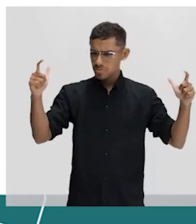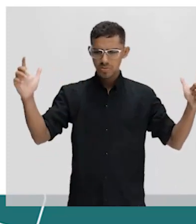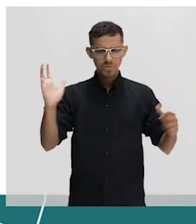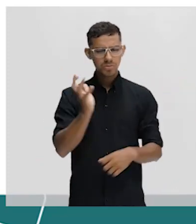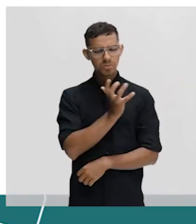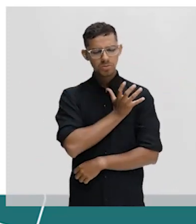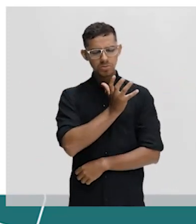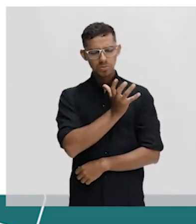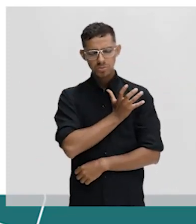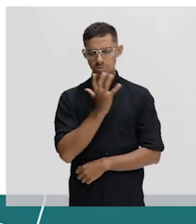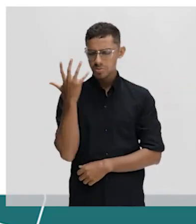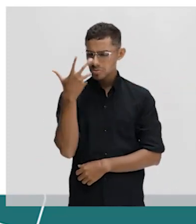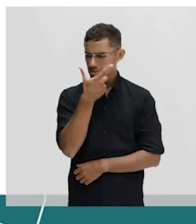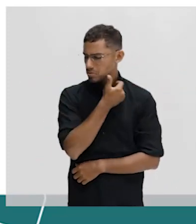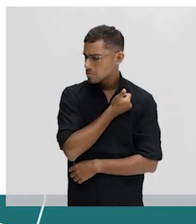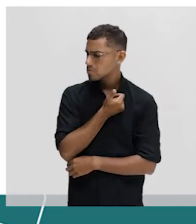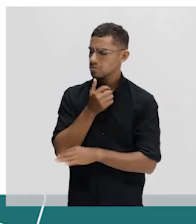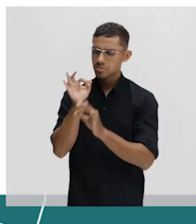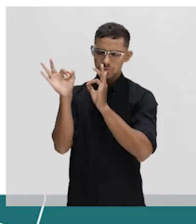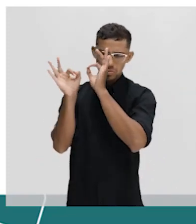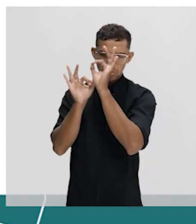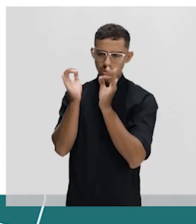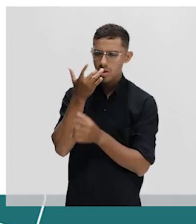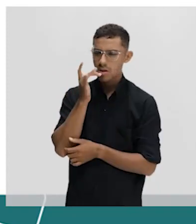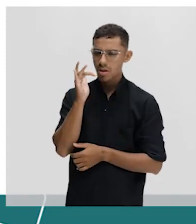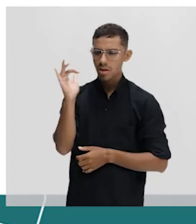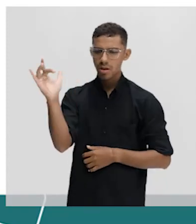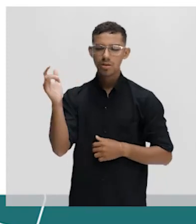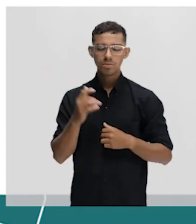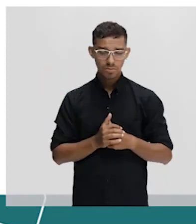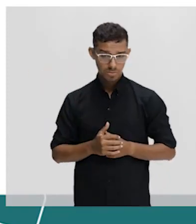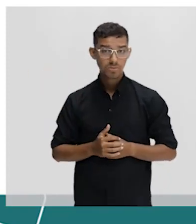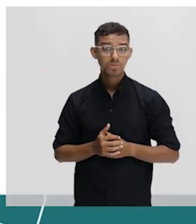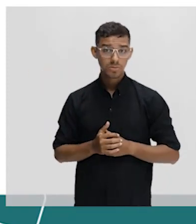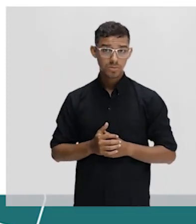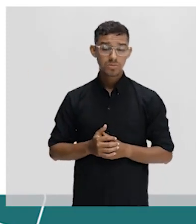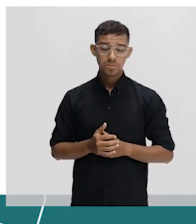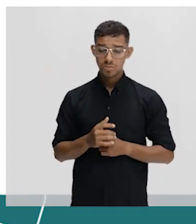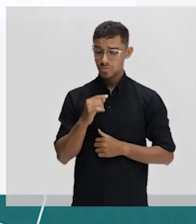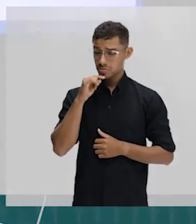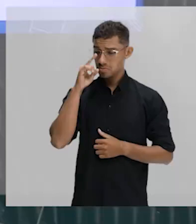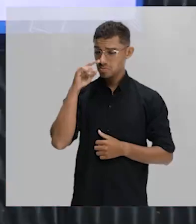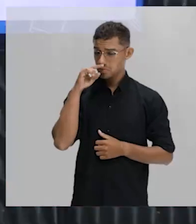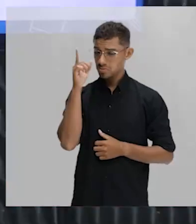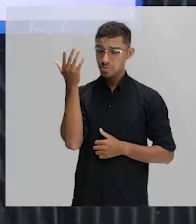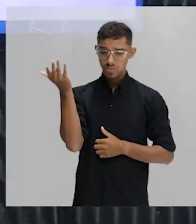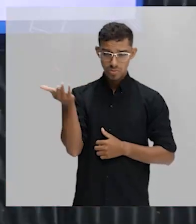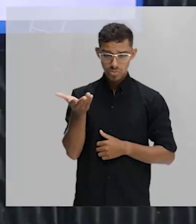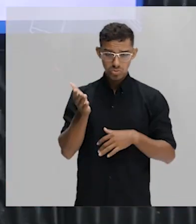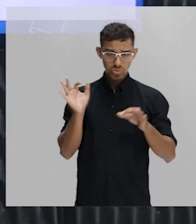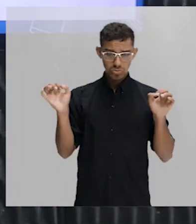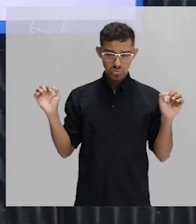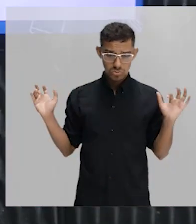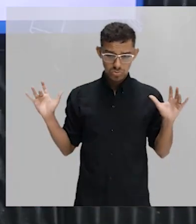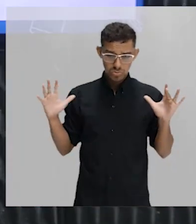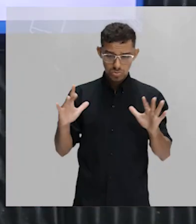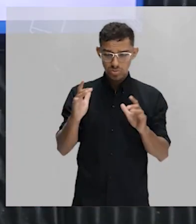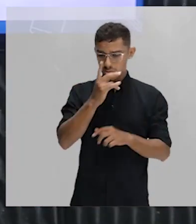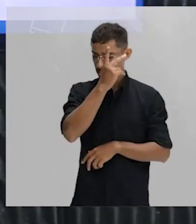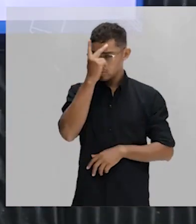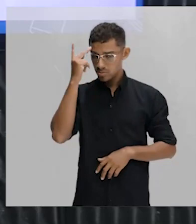ricas, muito bem decoradas, para poder abarcar, comportar aquela quantidade absurda de gente. Para